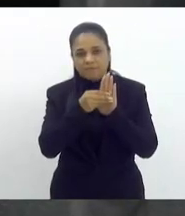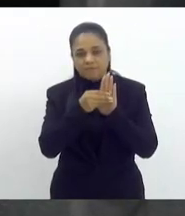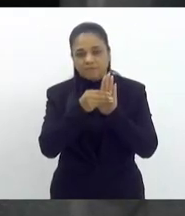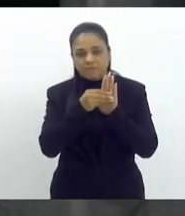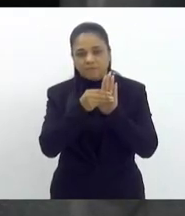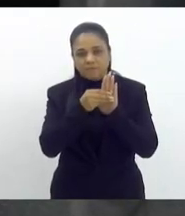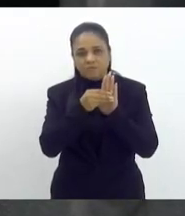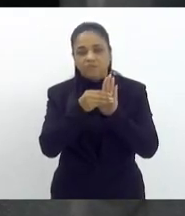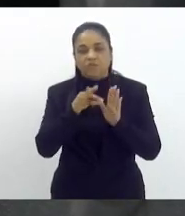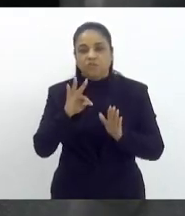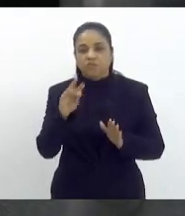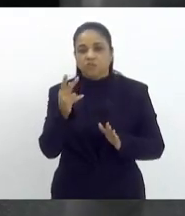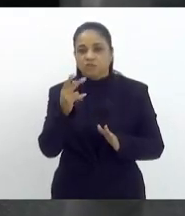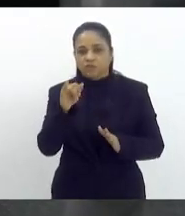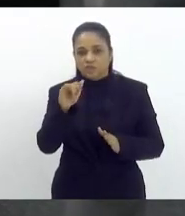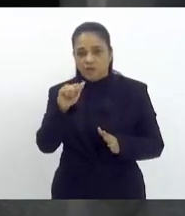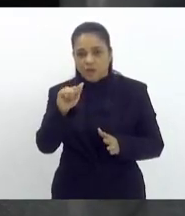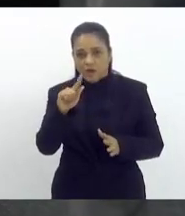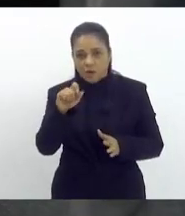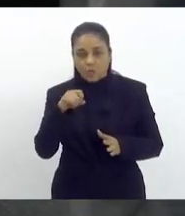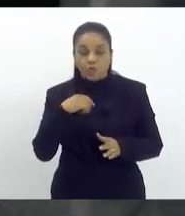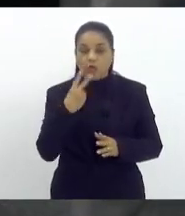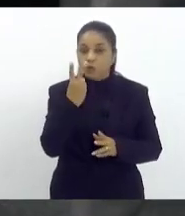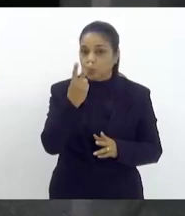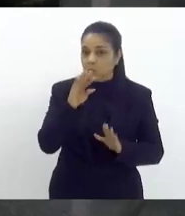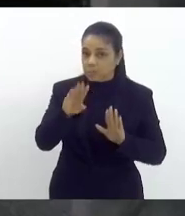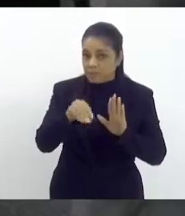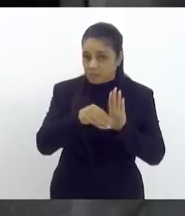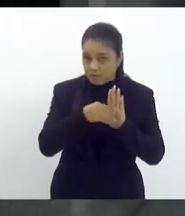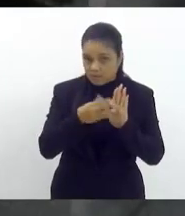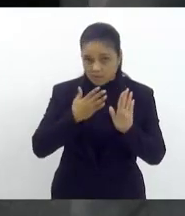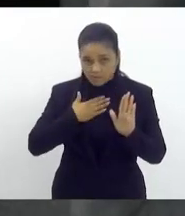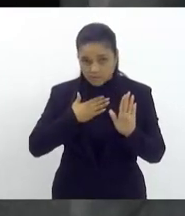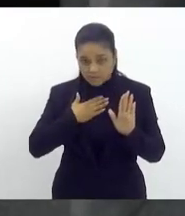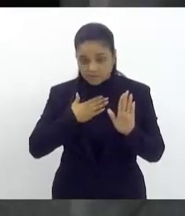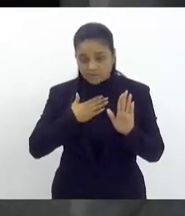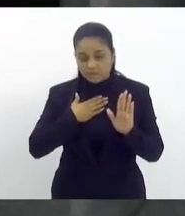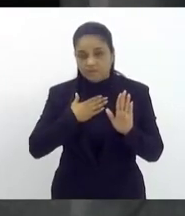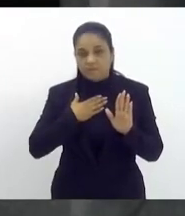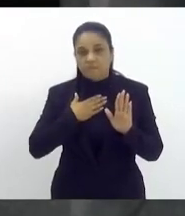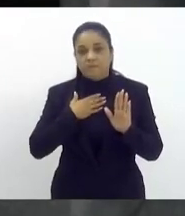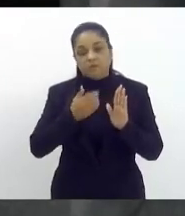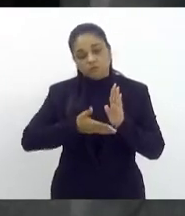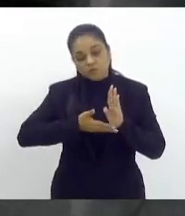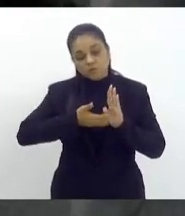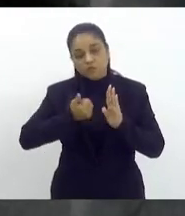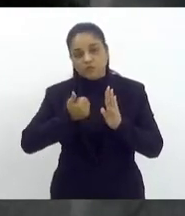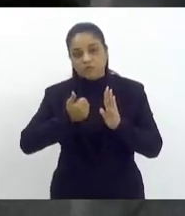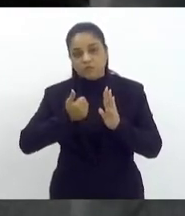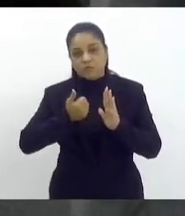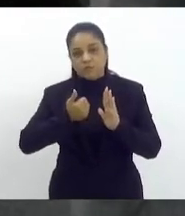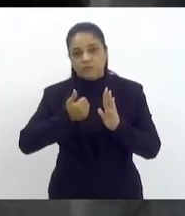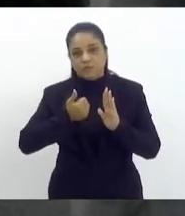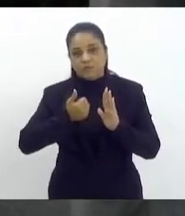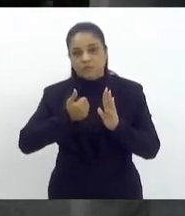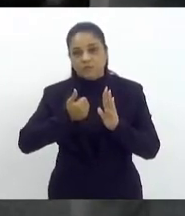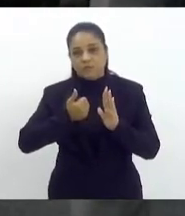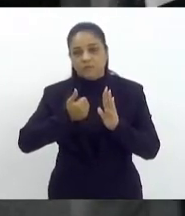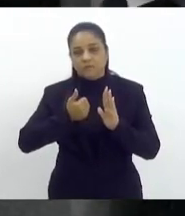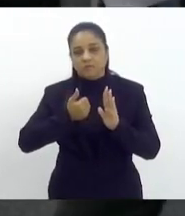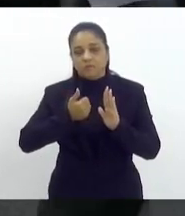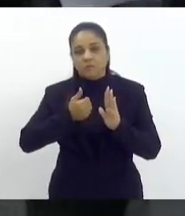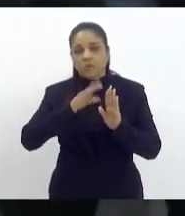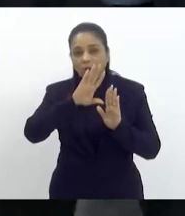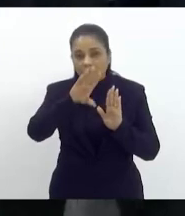Emenda do Tiago e tem duas linhas nós estamos retirando então é parecer com emendas